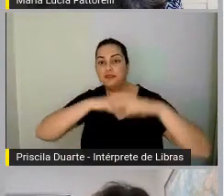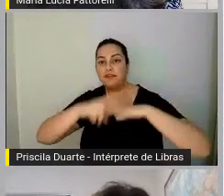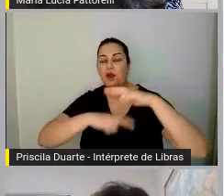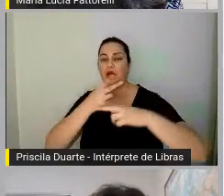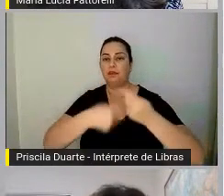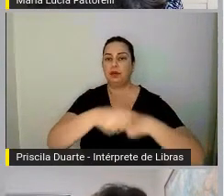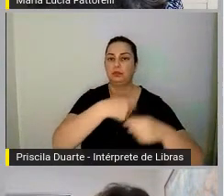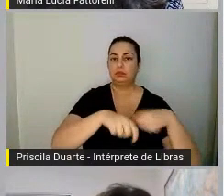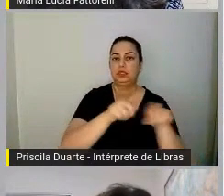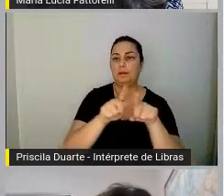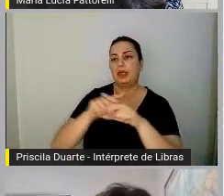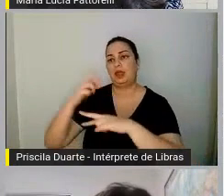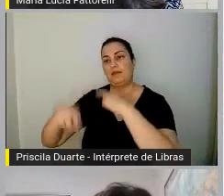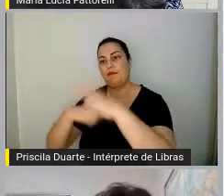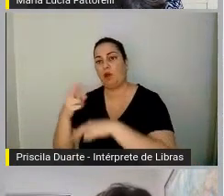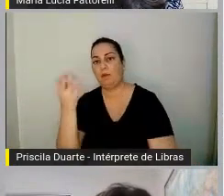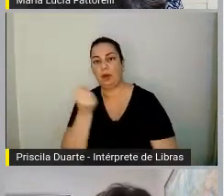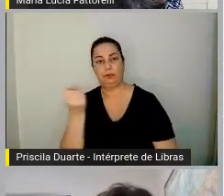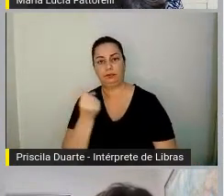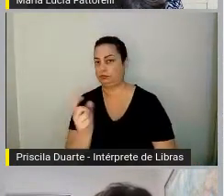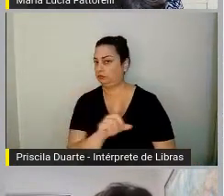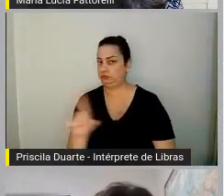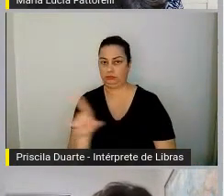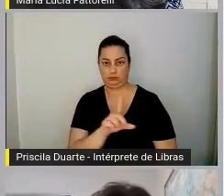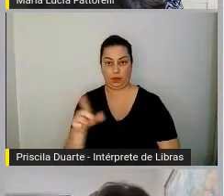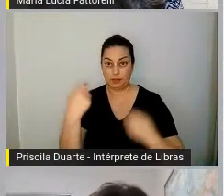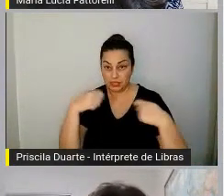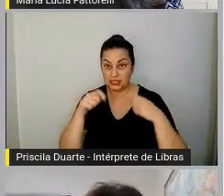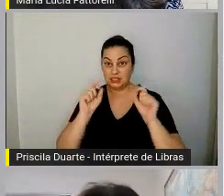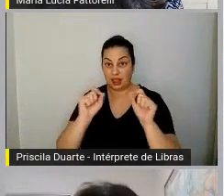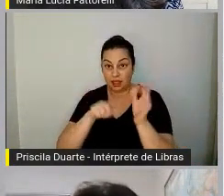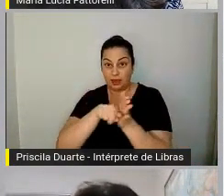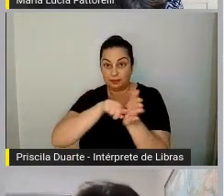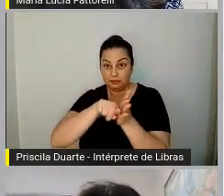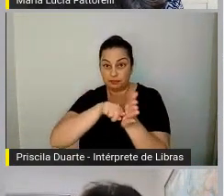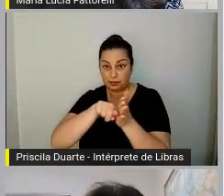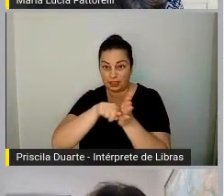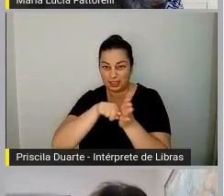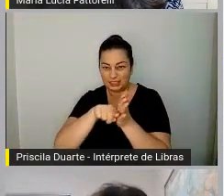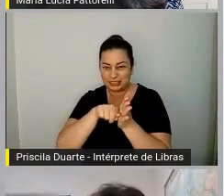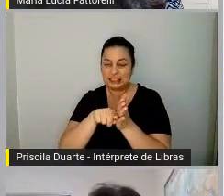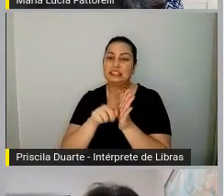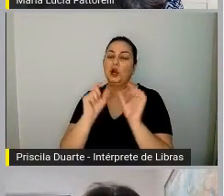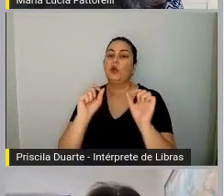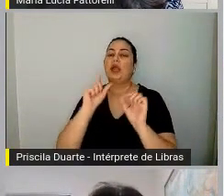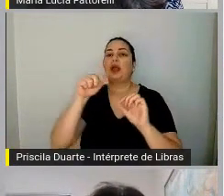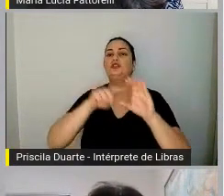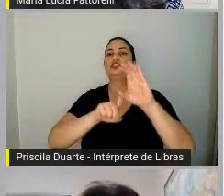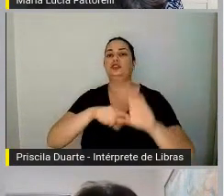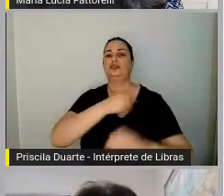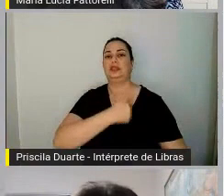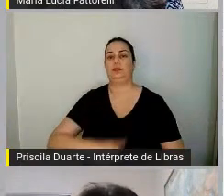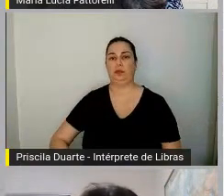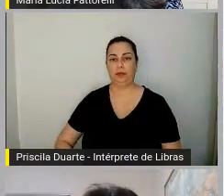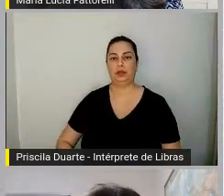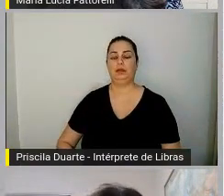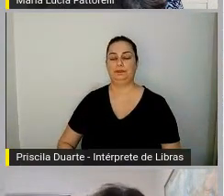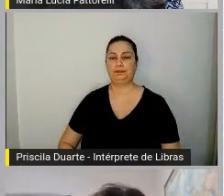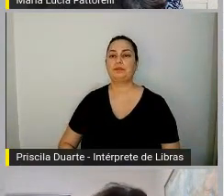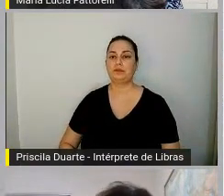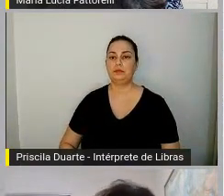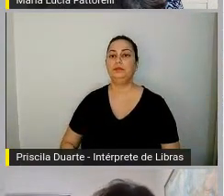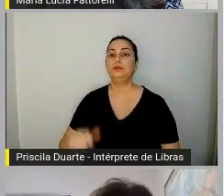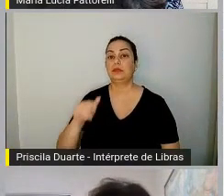disso. Tem que investigar essa dívida pública que está levando a maior parte do orçamento. E não é por acaso que a